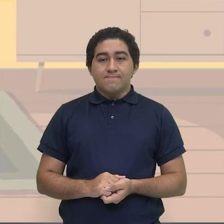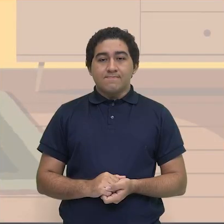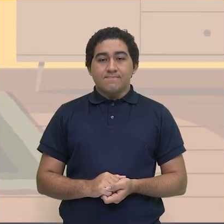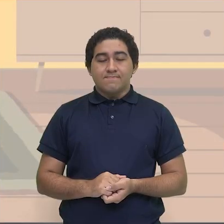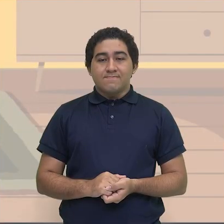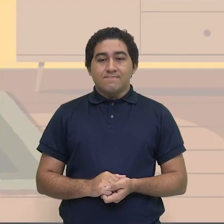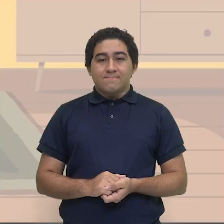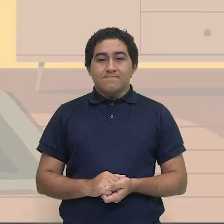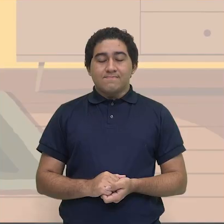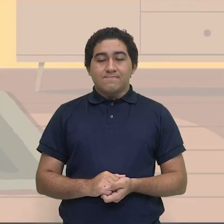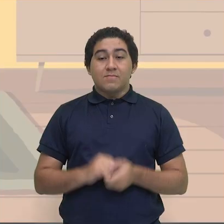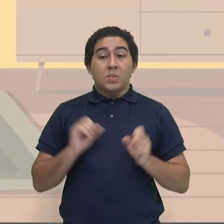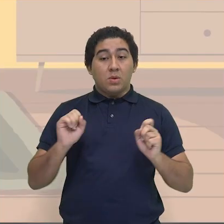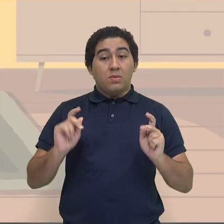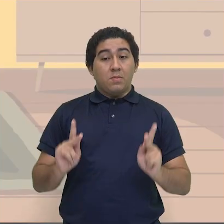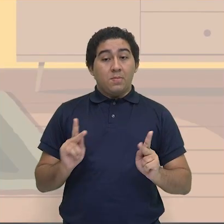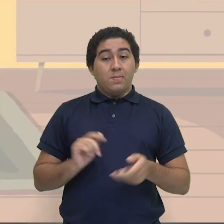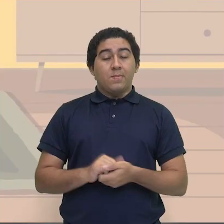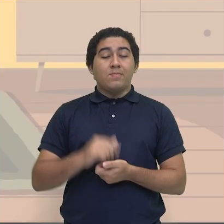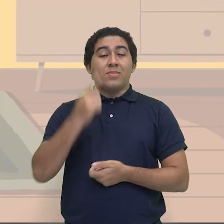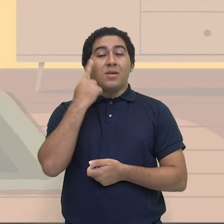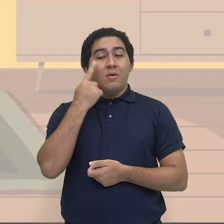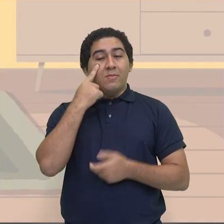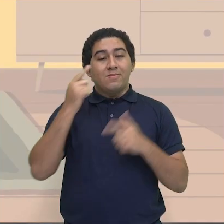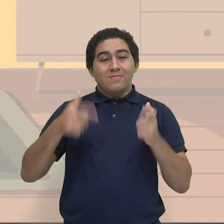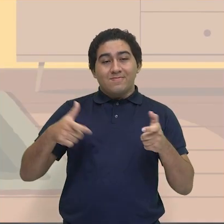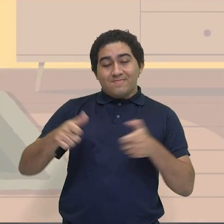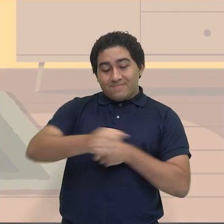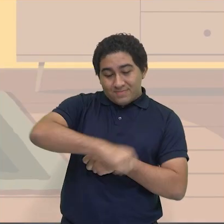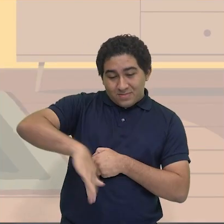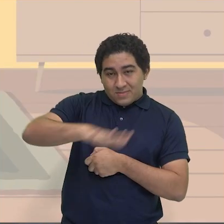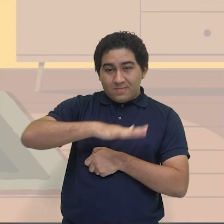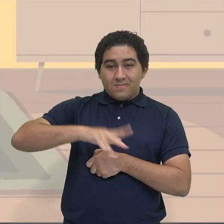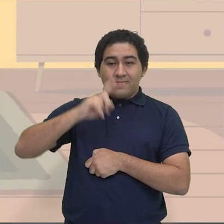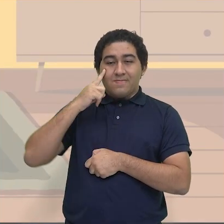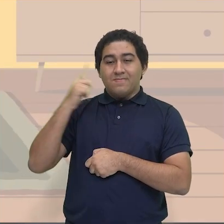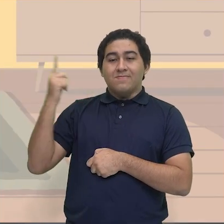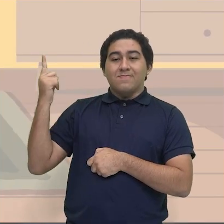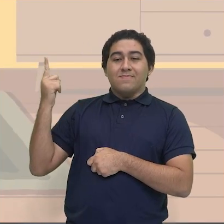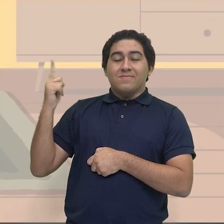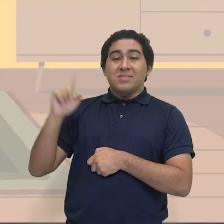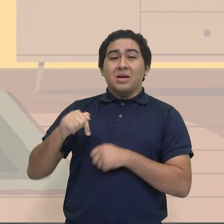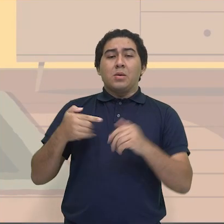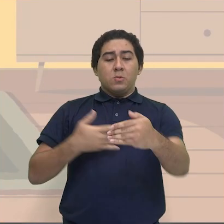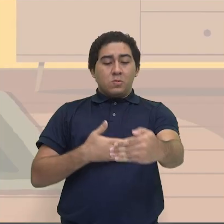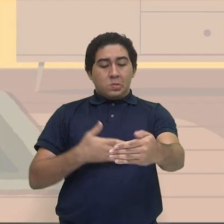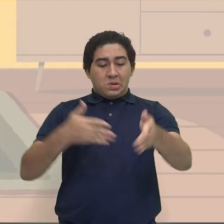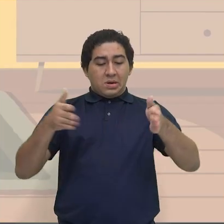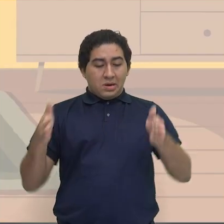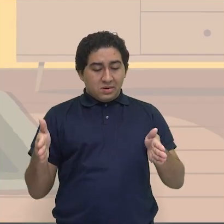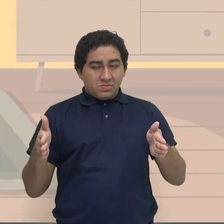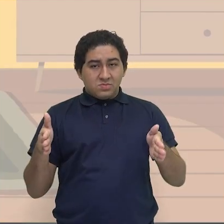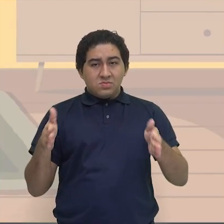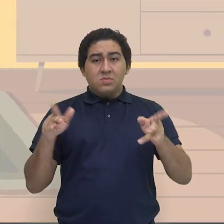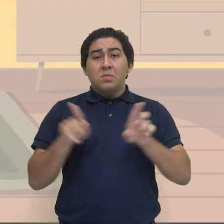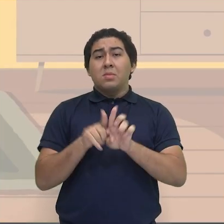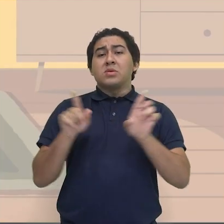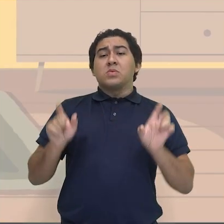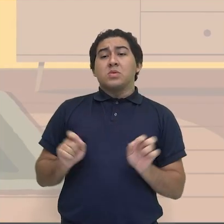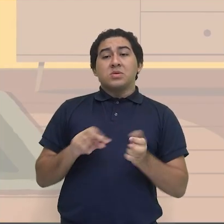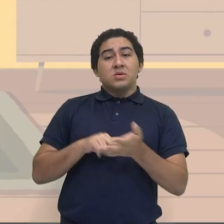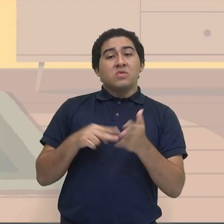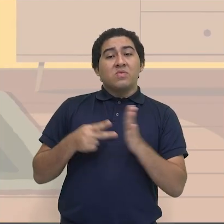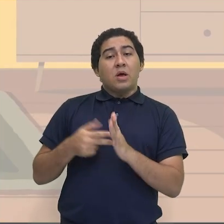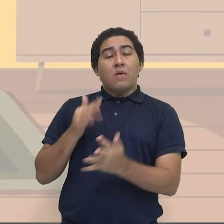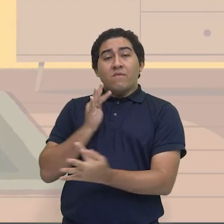Muito bem, pessoal. Olha só onde eu estou. Estou em uma sala o que tem a ver com a física? Essa sala de estar